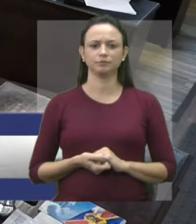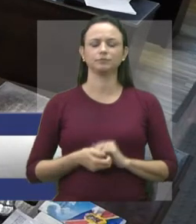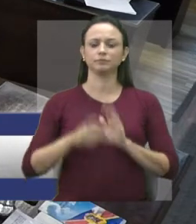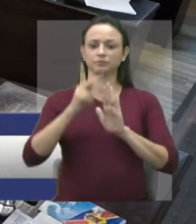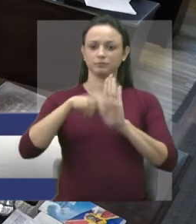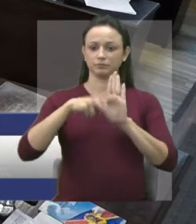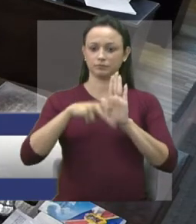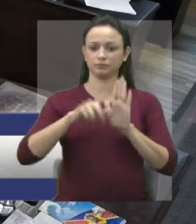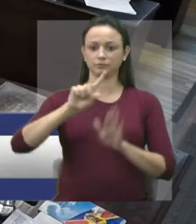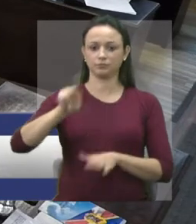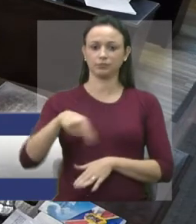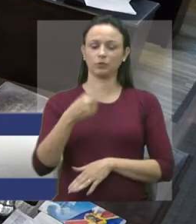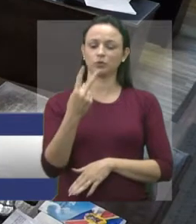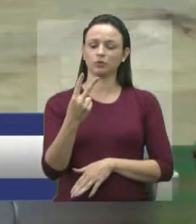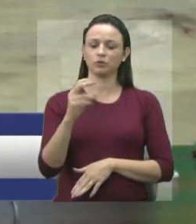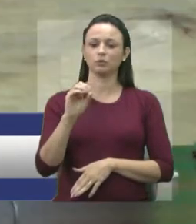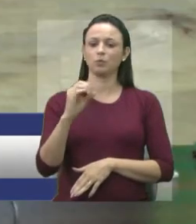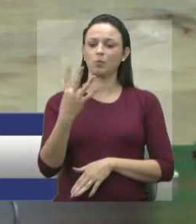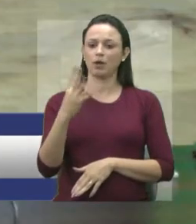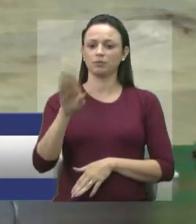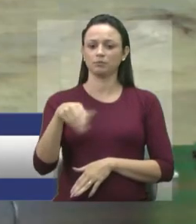Processo número